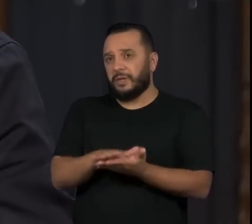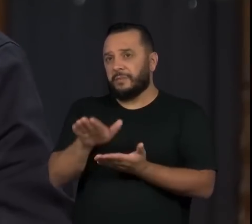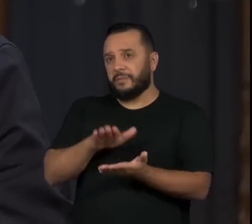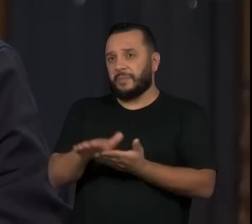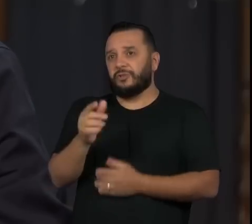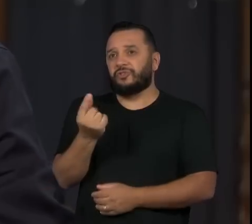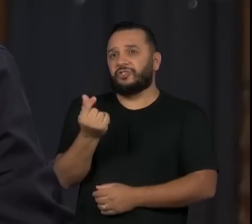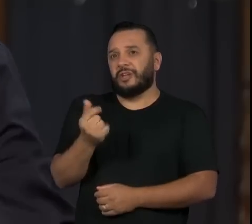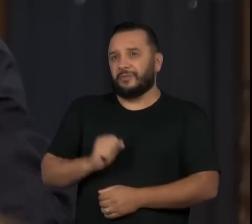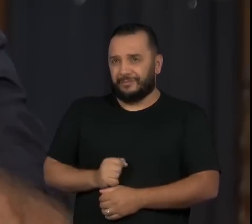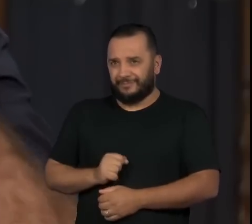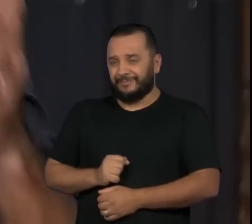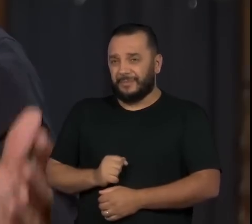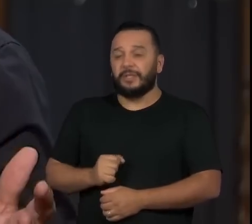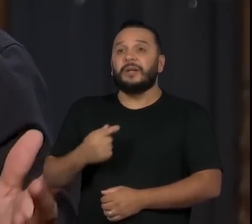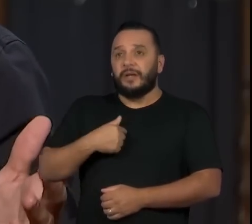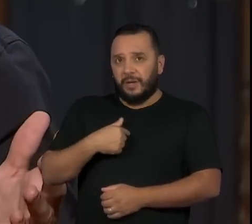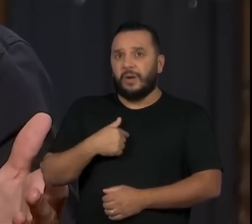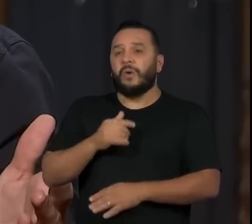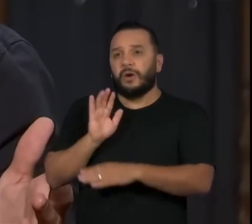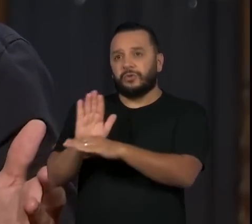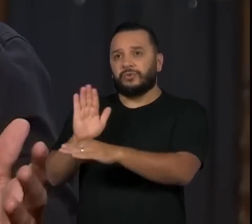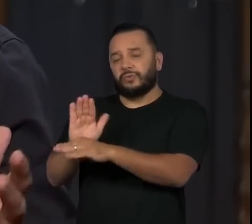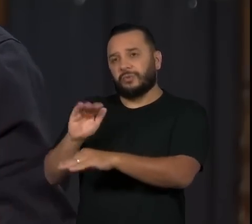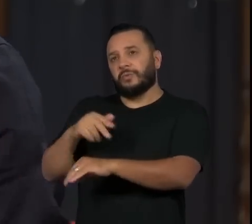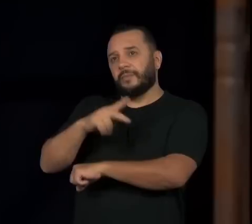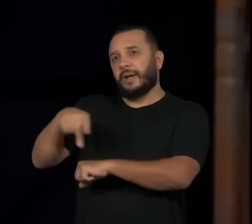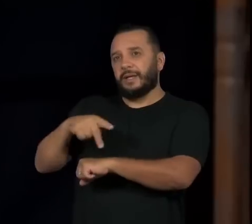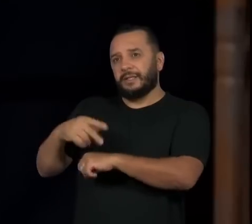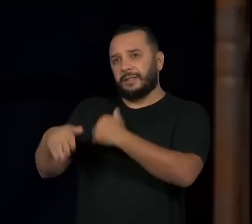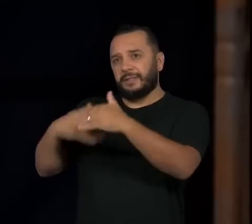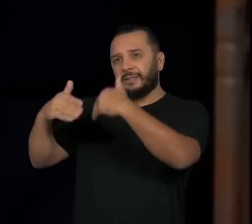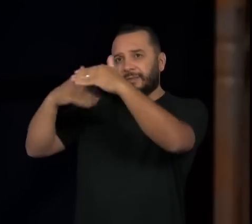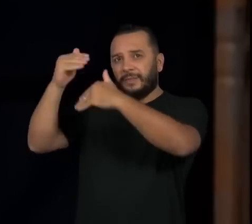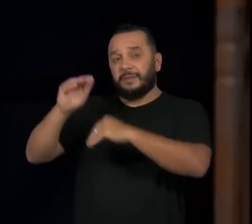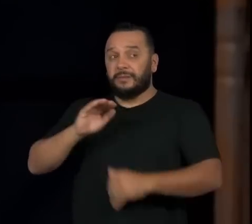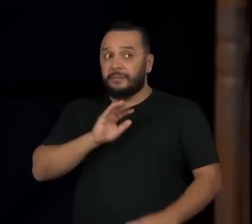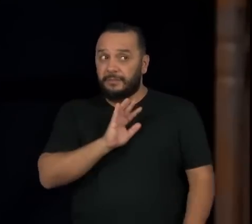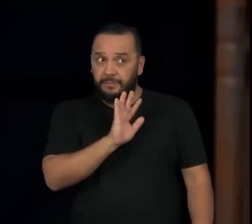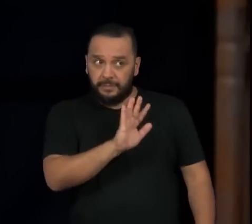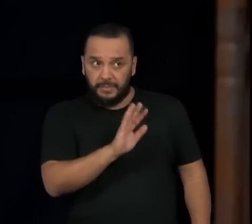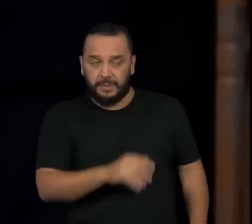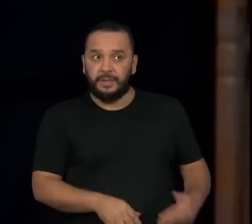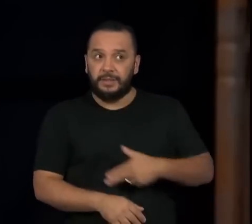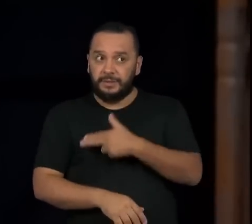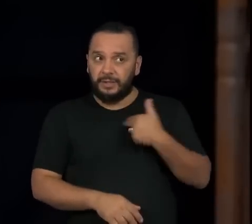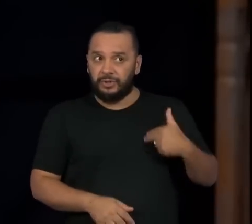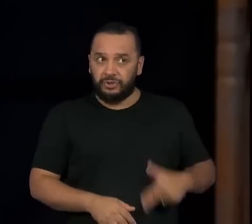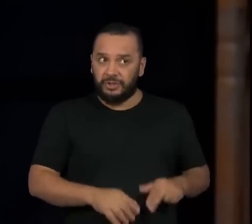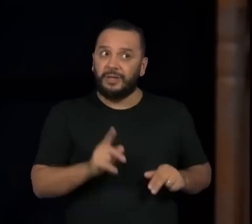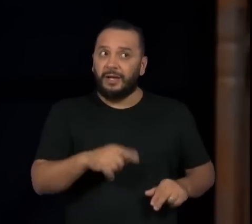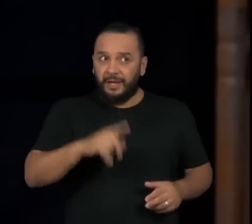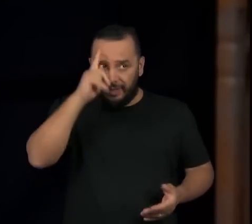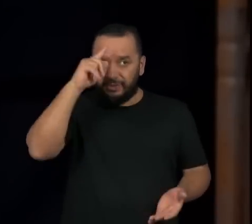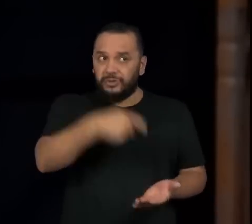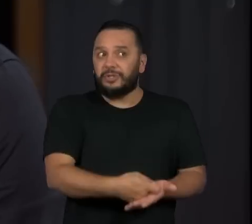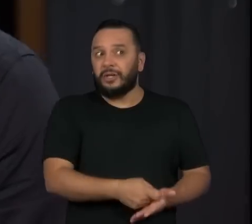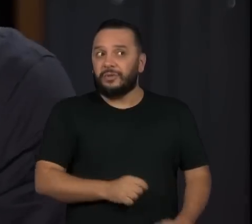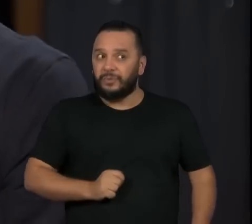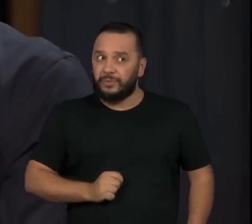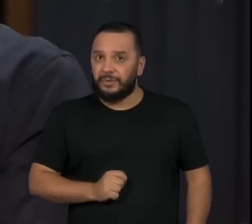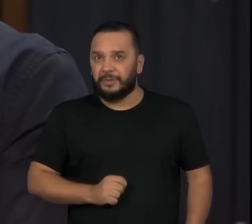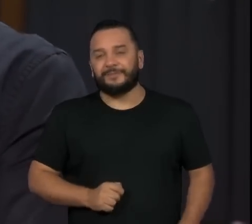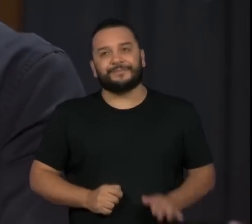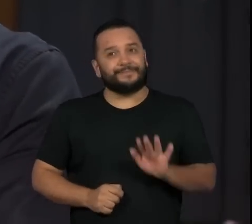poder direcionar isso para o crescimento no país. Mas, Eduardo, a China é uma ditadura, é isso que você acha